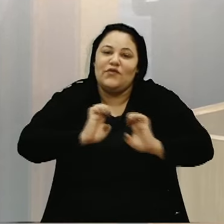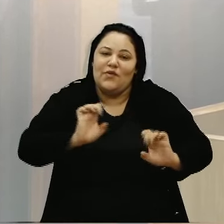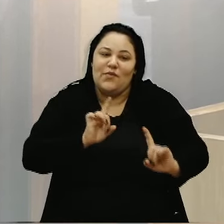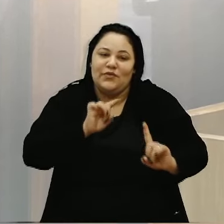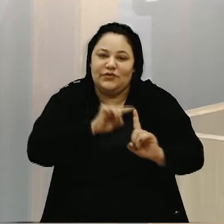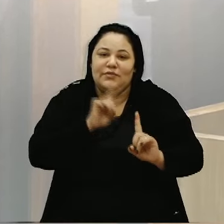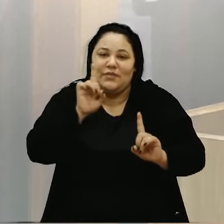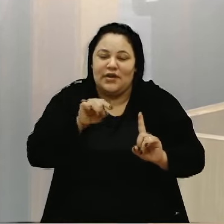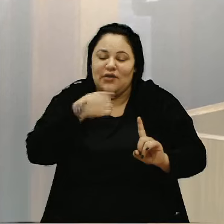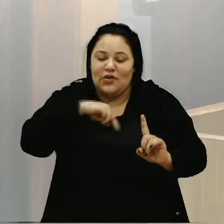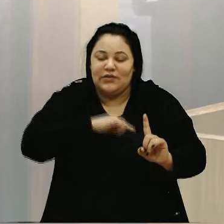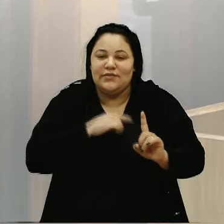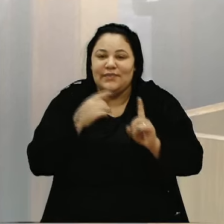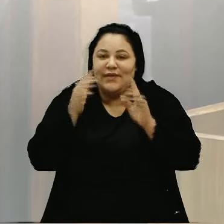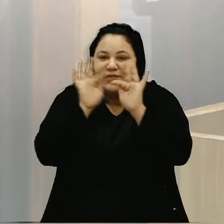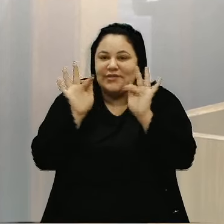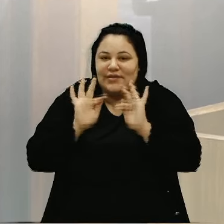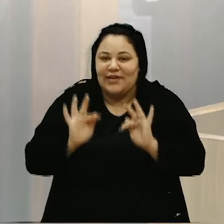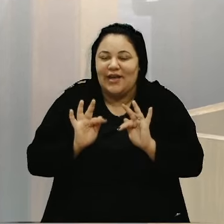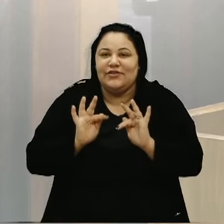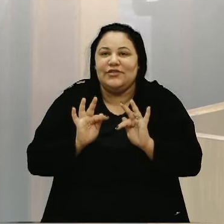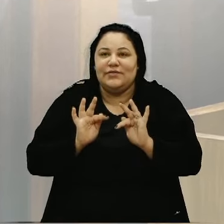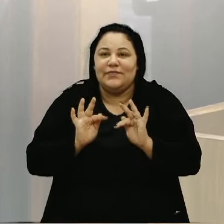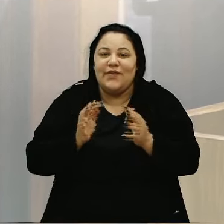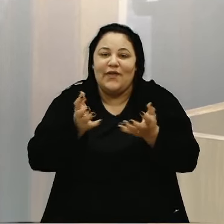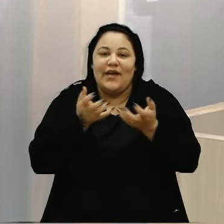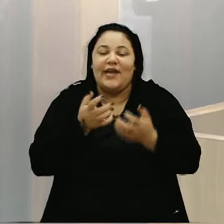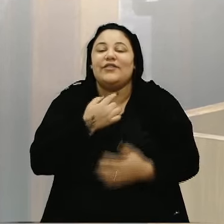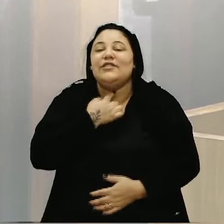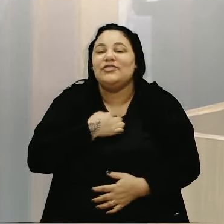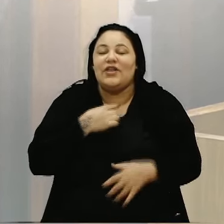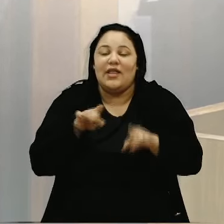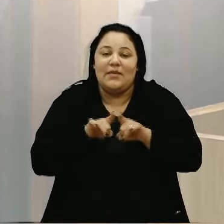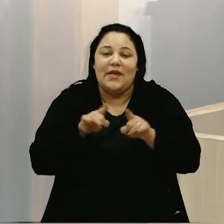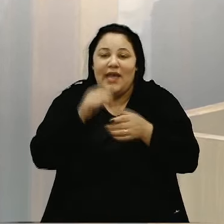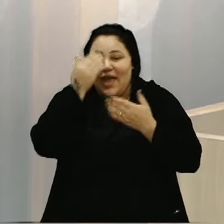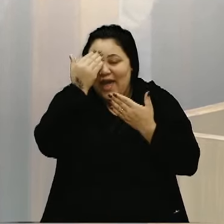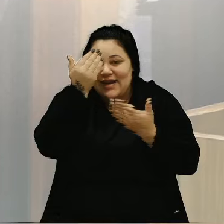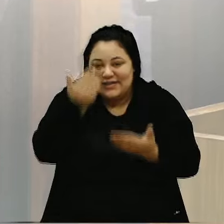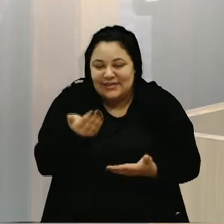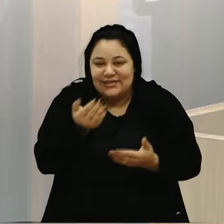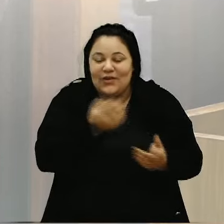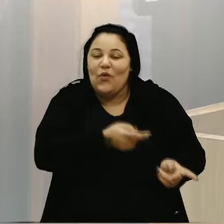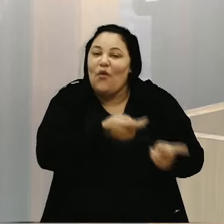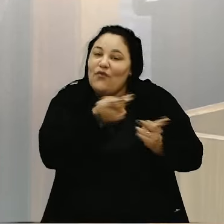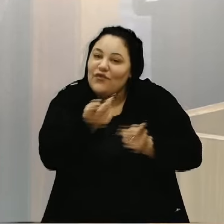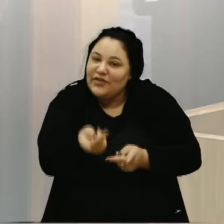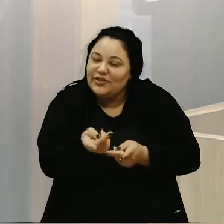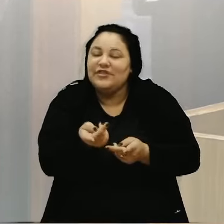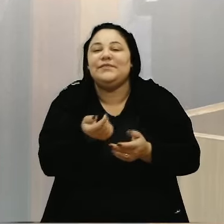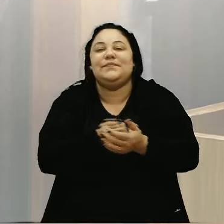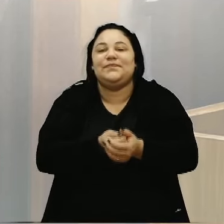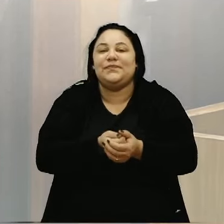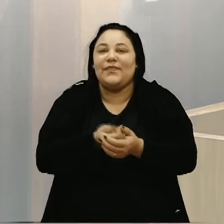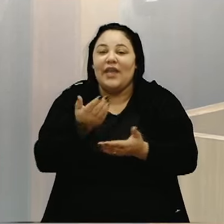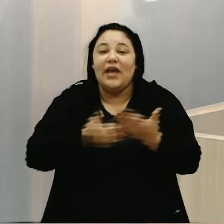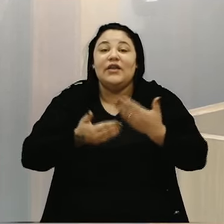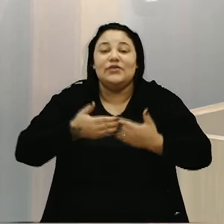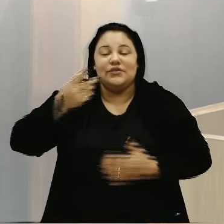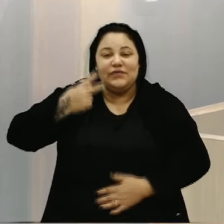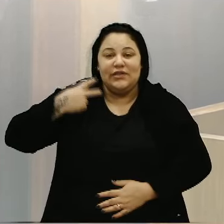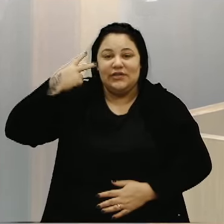estar aqui presente eu quero desde já né agradecer né o convite a todos vereadores